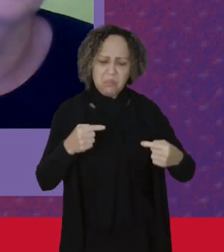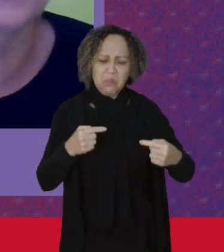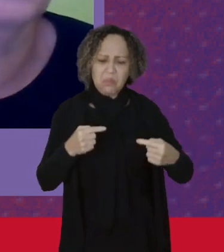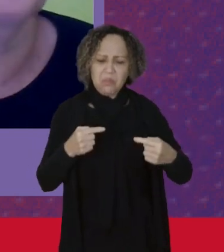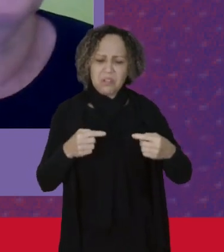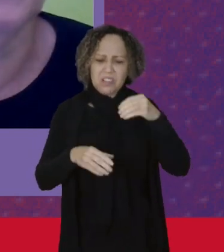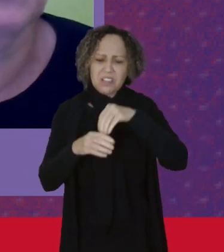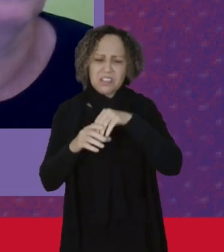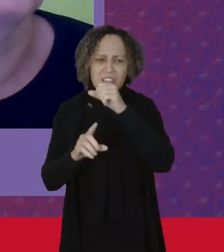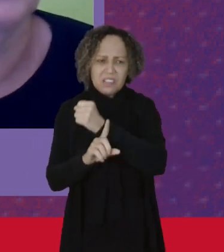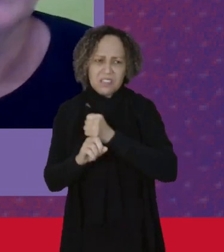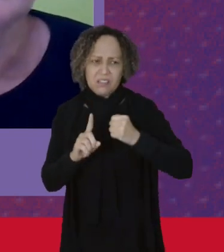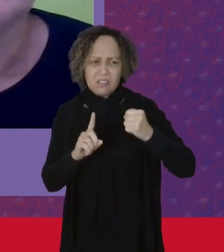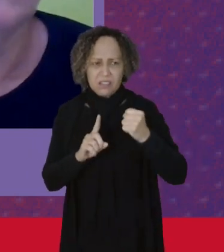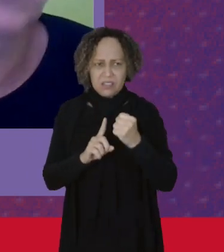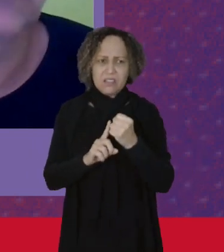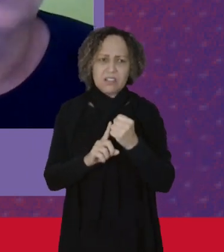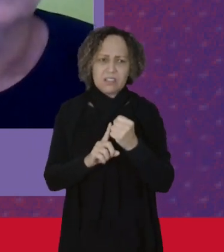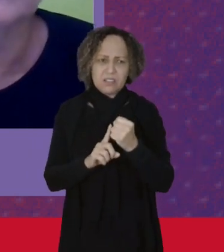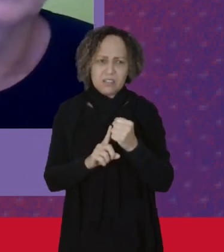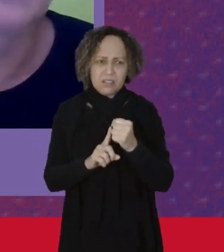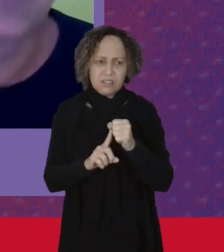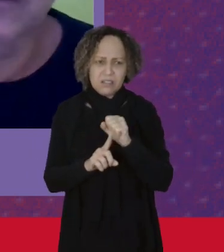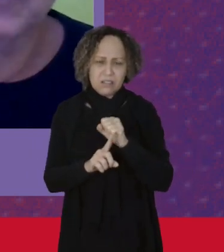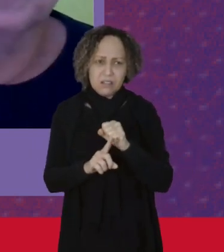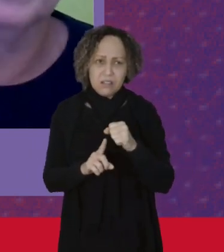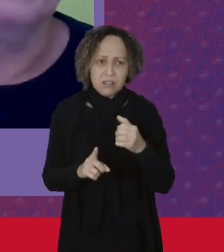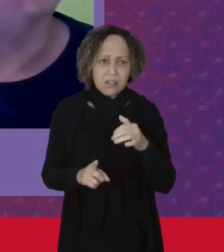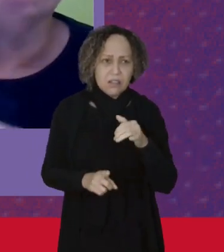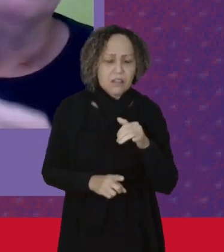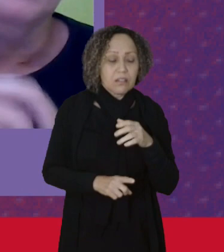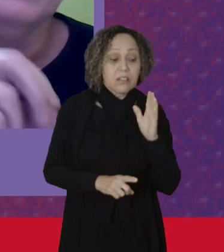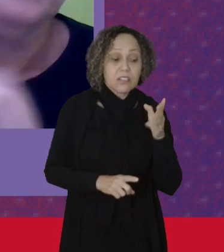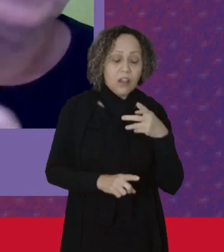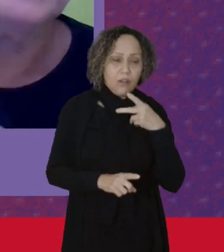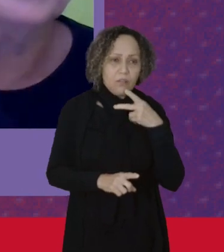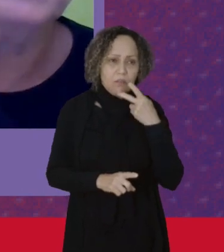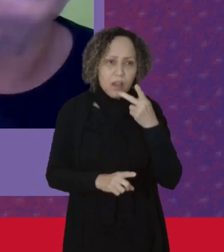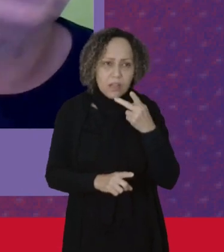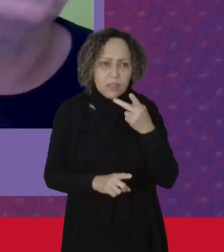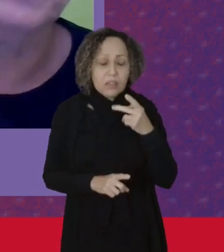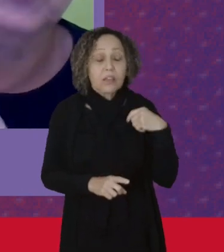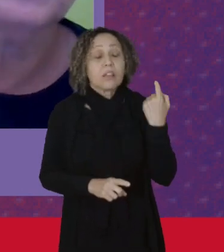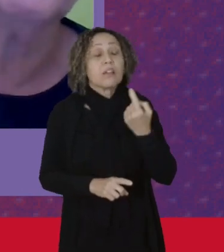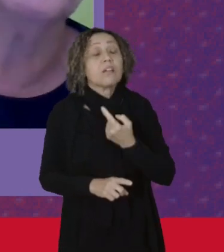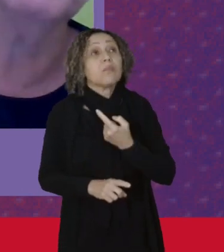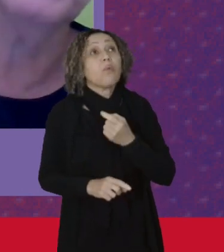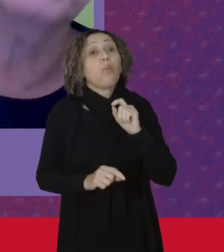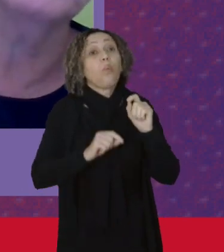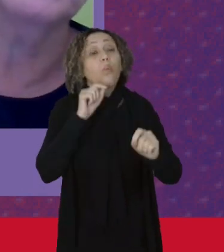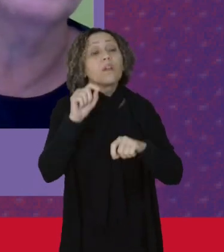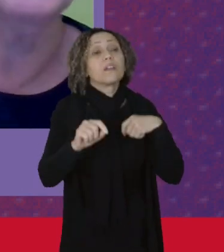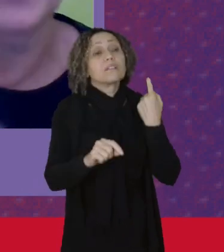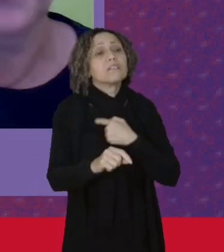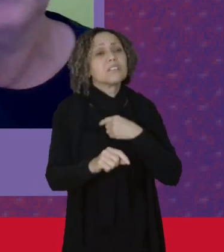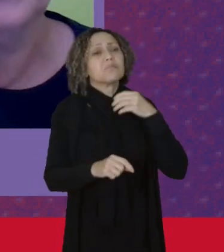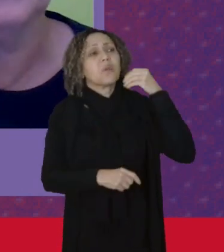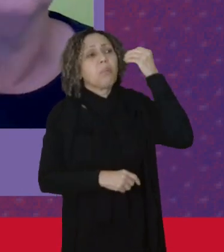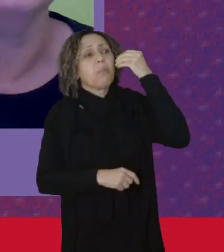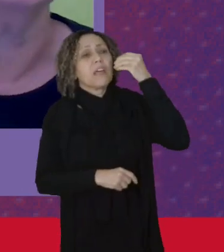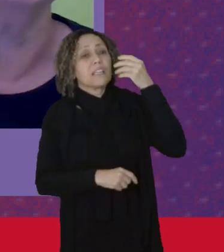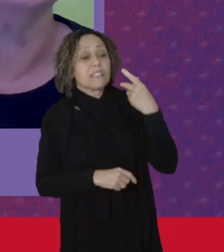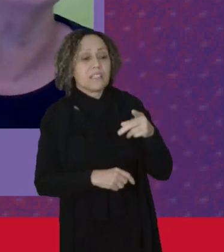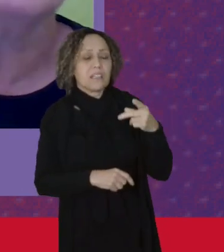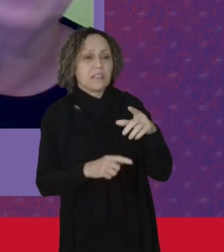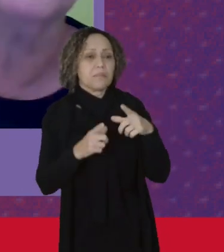essa é a questão que nós estamos vivendo hoje, né, o que eu disse na aula, vou terminar. O que a gente tem feito aqui? A gente teve uma experiência aqui em Brasília,